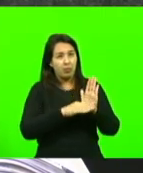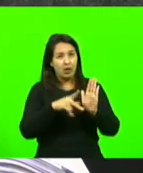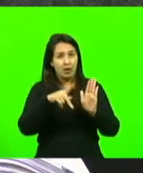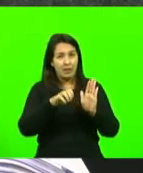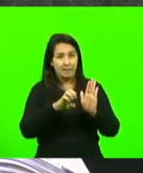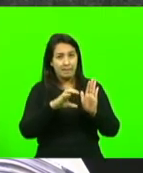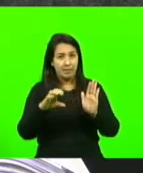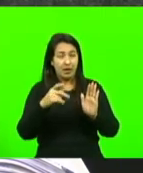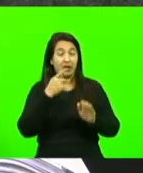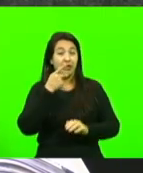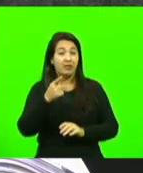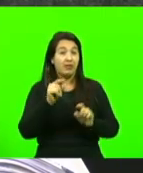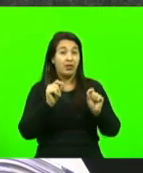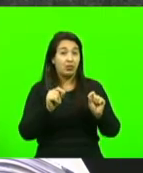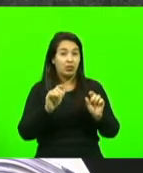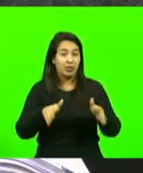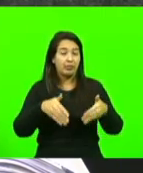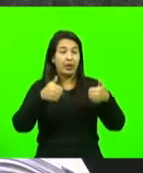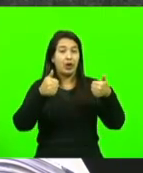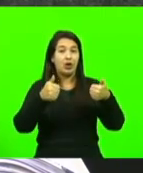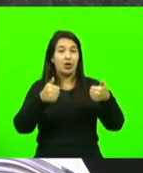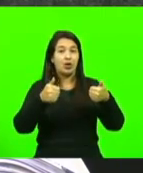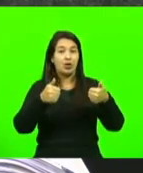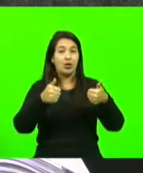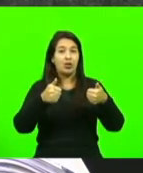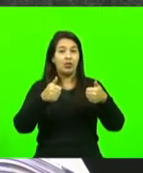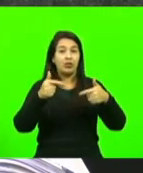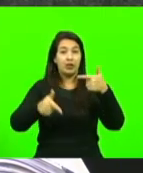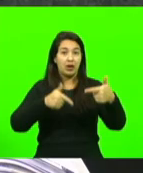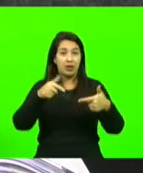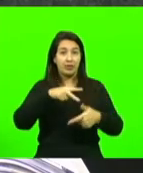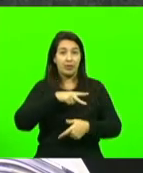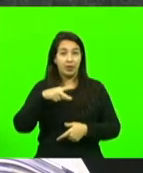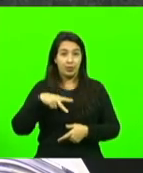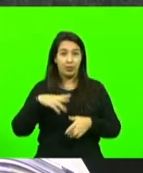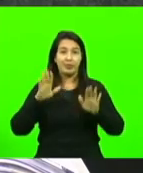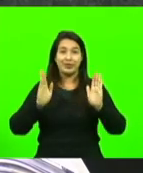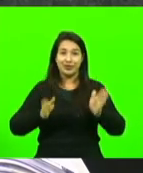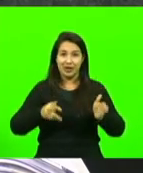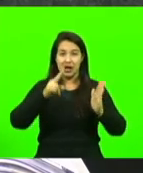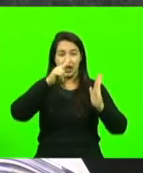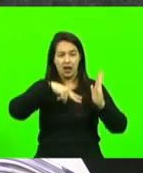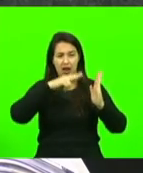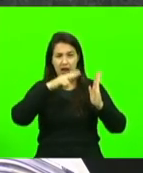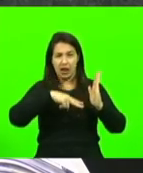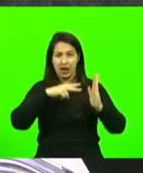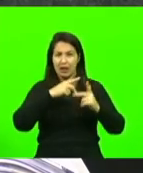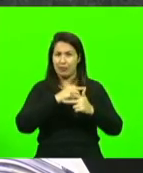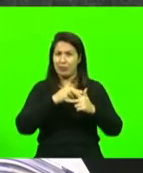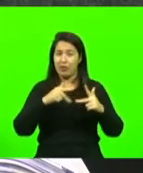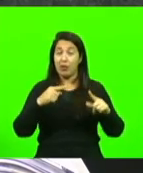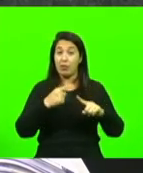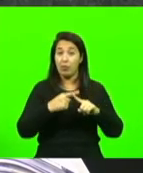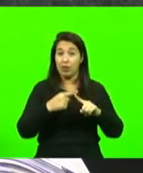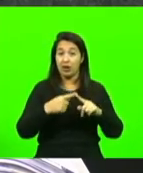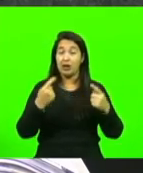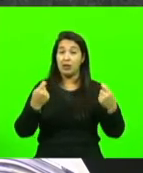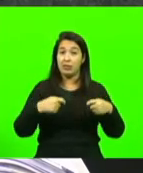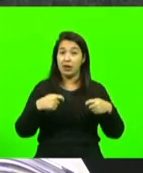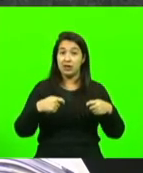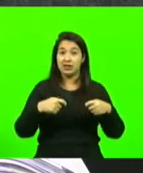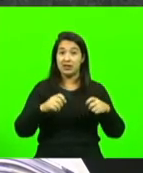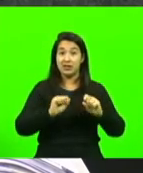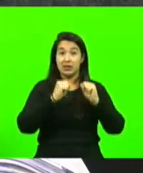Aprimore o serviço público nós já Lemos e relemos diversas vezes por que deveria ter algo para a gente